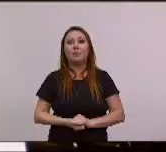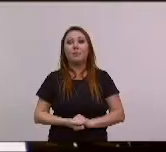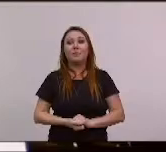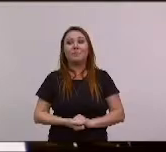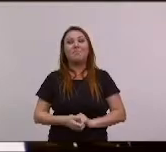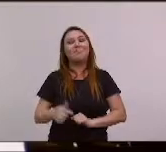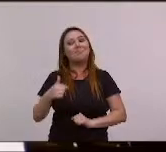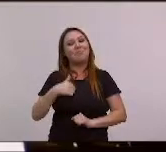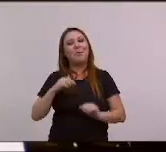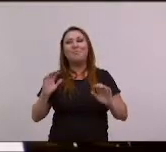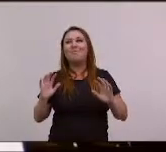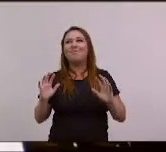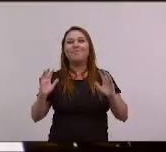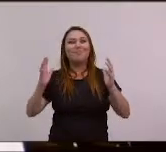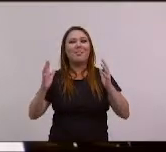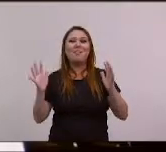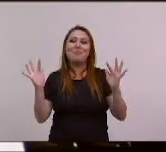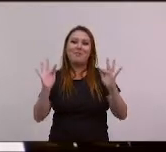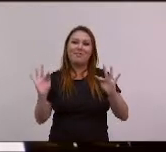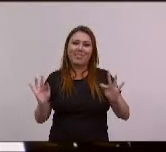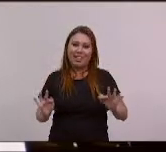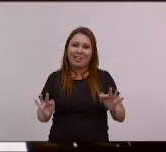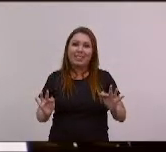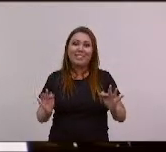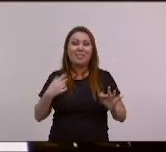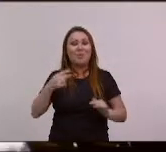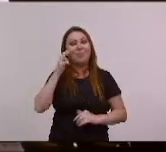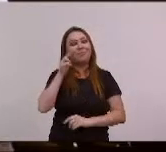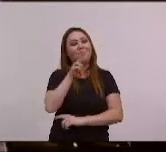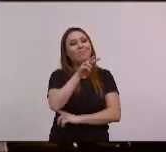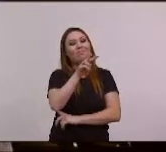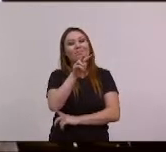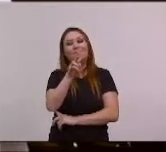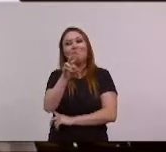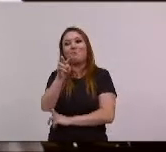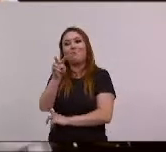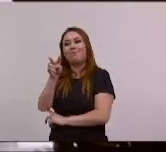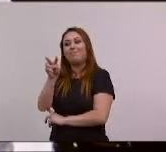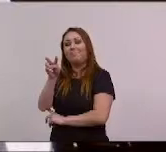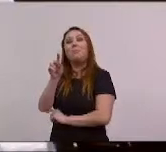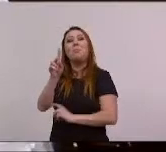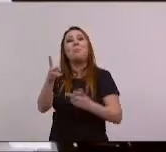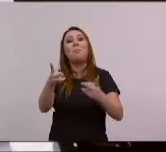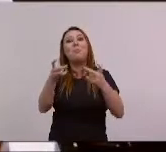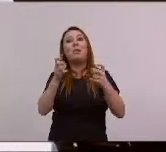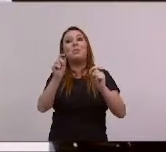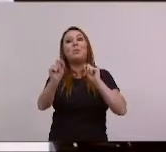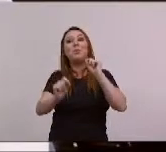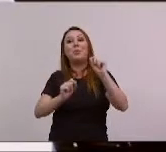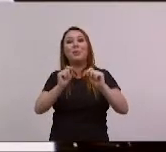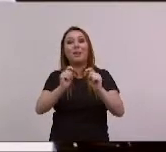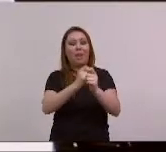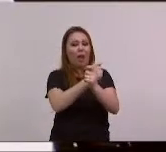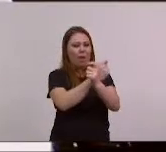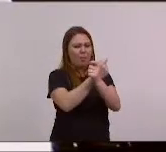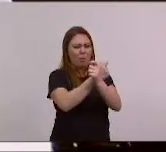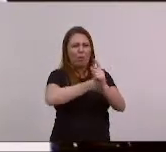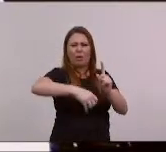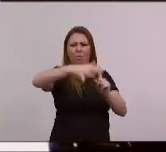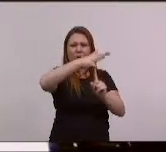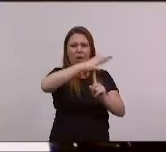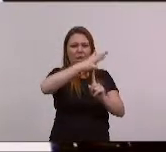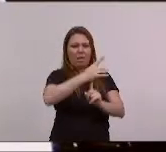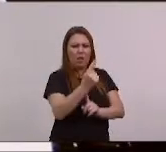Alegra-me muito observar que a PUC Paraná não se basta a si